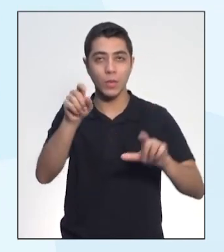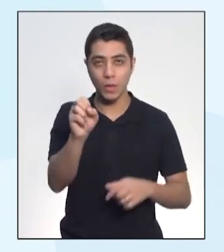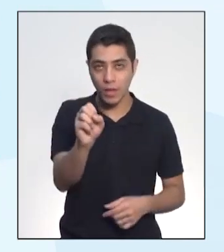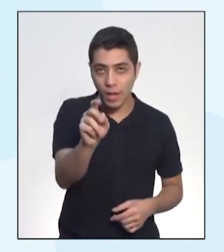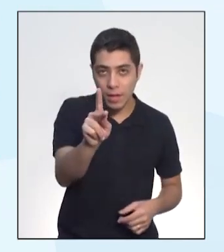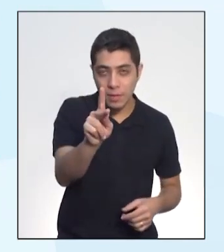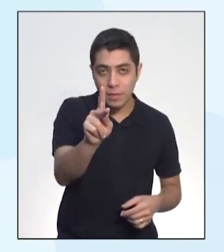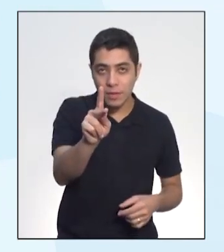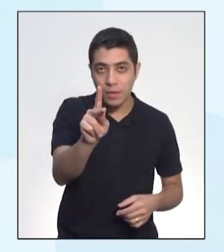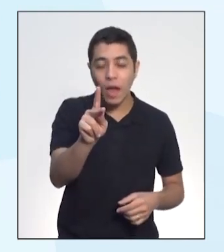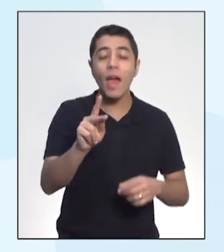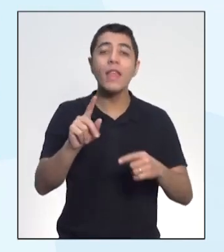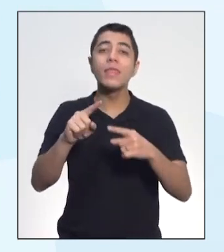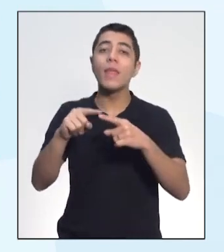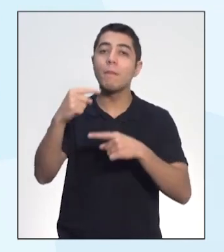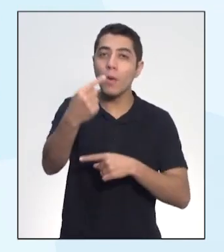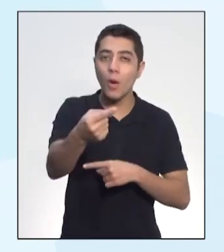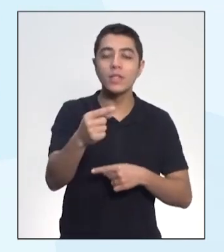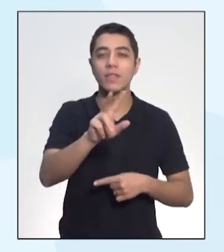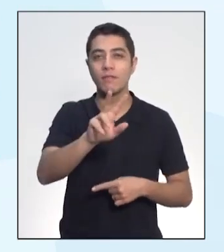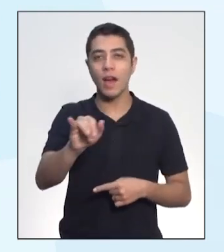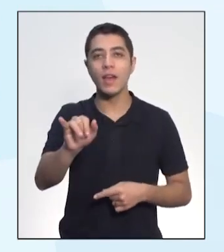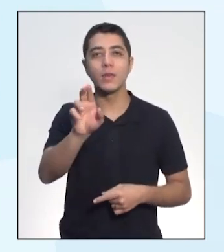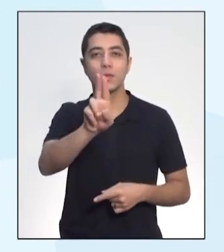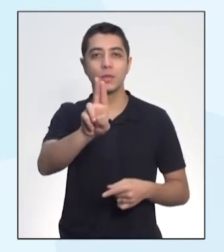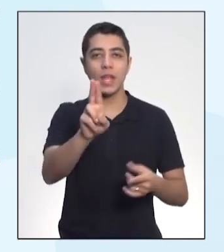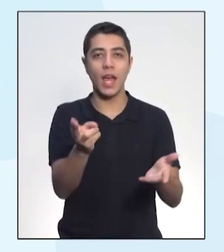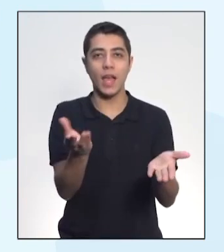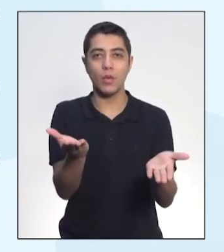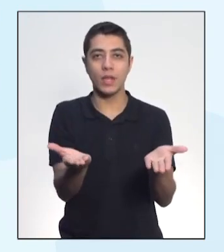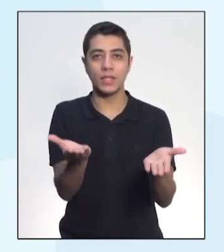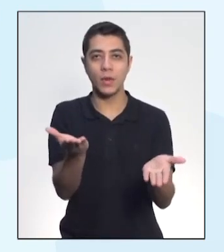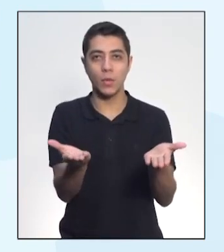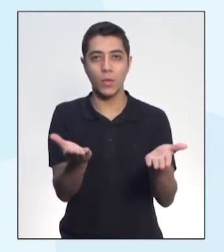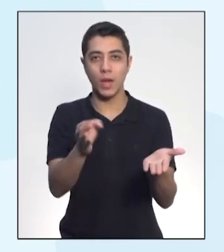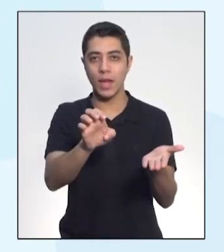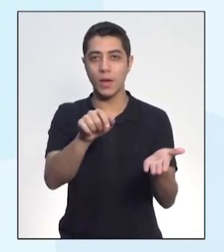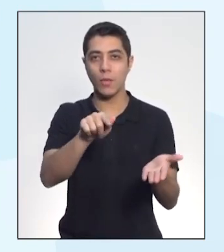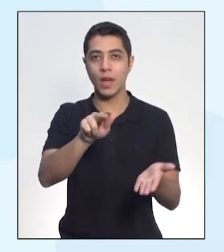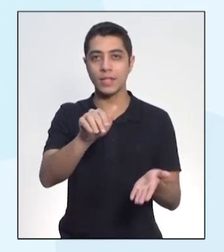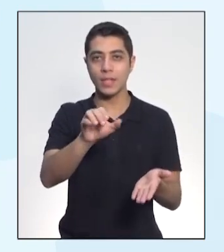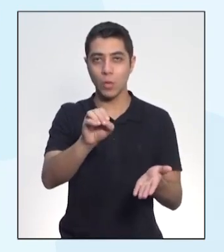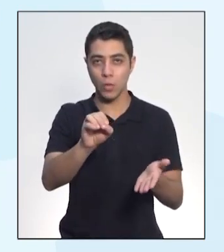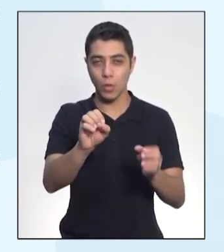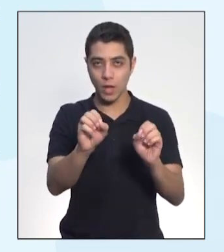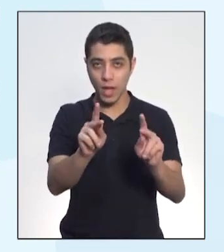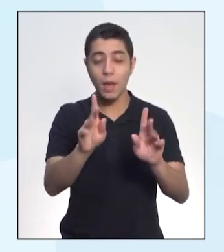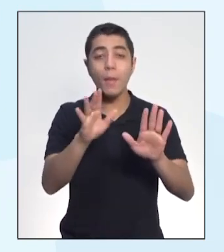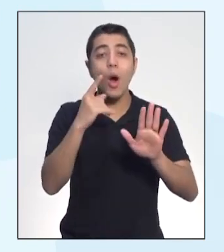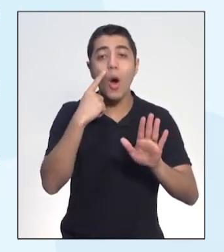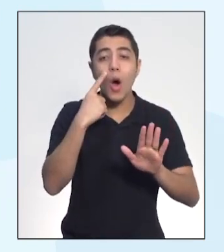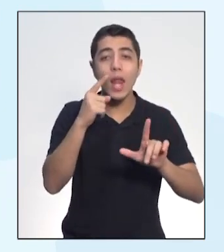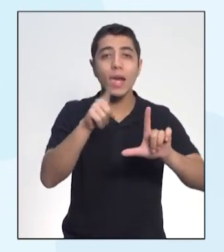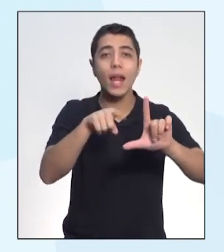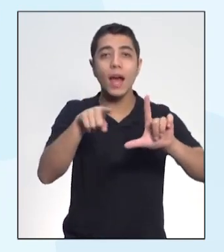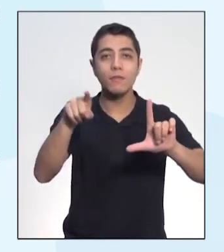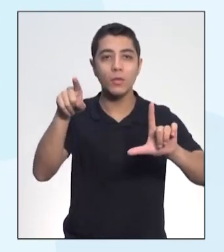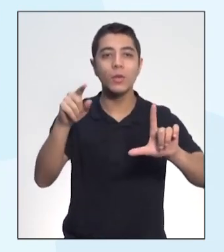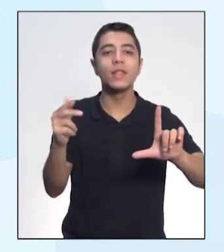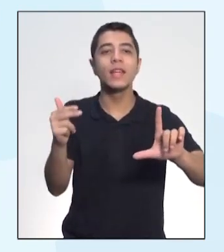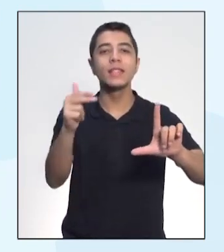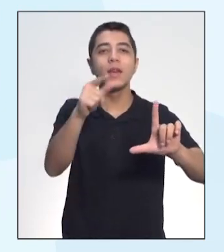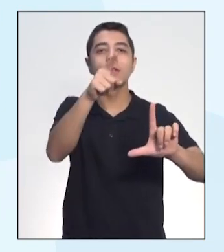vai fazer olhando a equação. Bom, olhando para o gráfico, eu tenho aí uma função, uma parábola, sim? Eu tenho aí